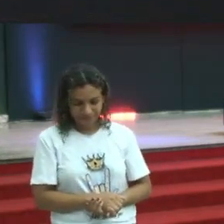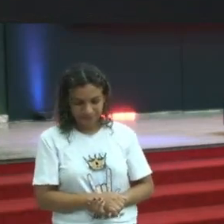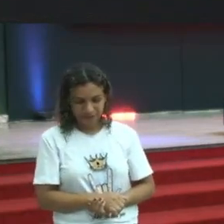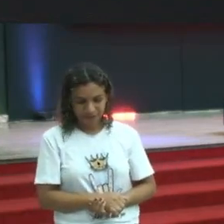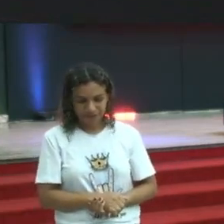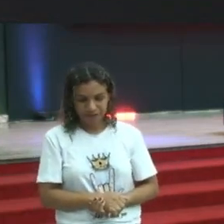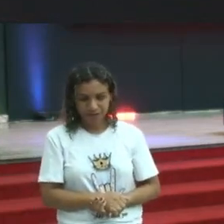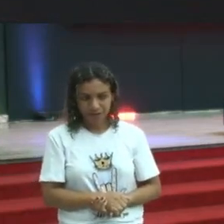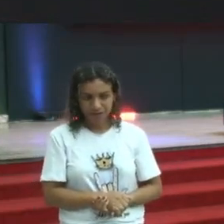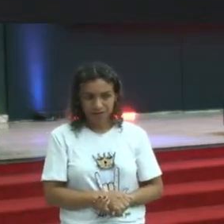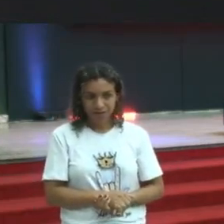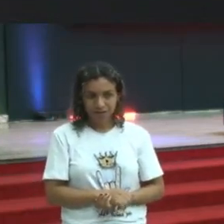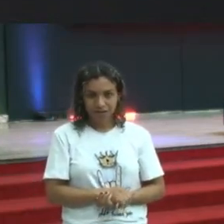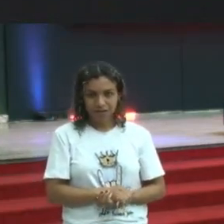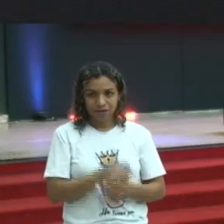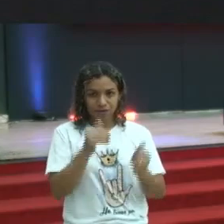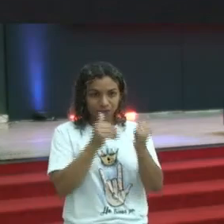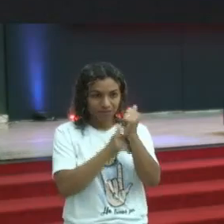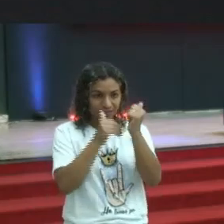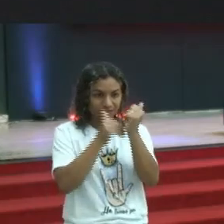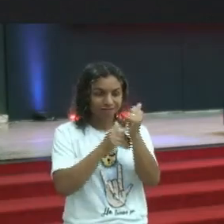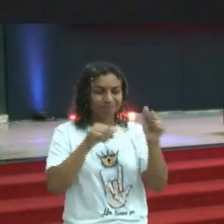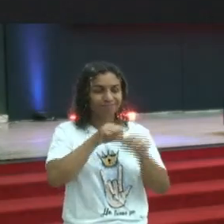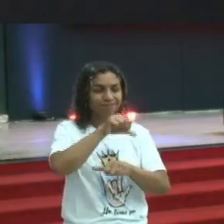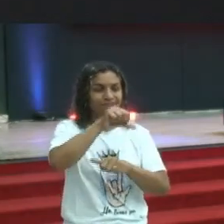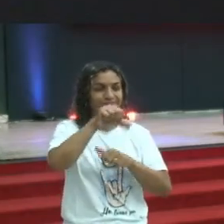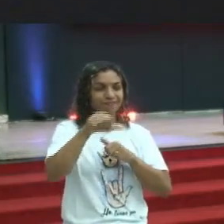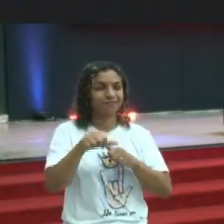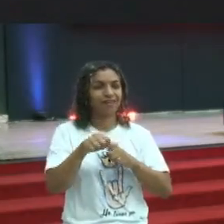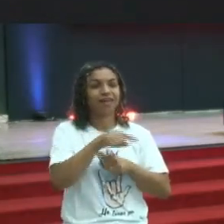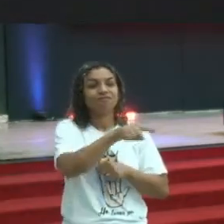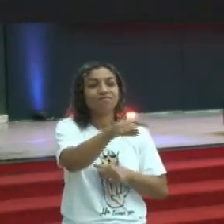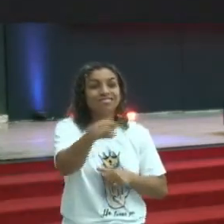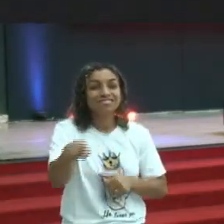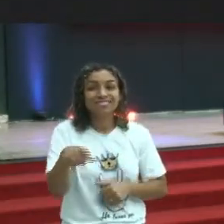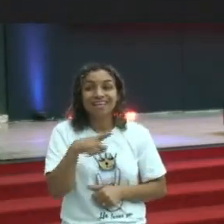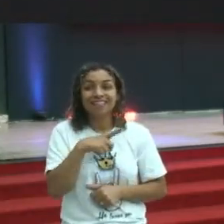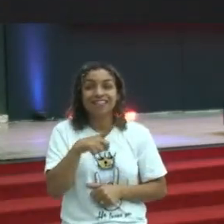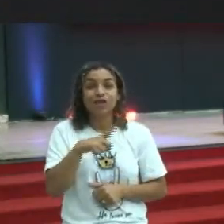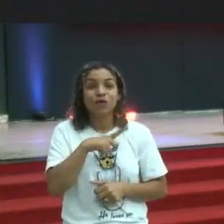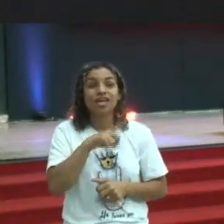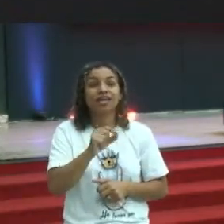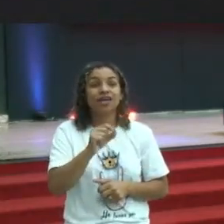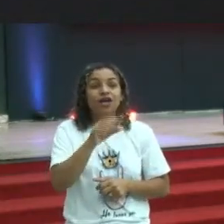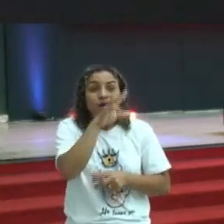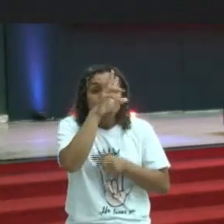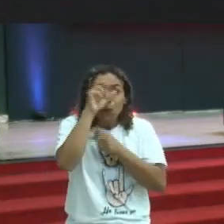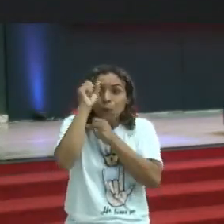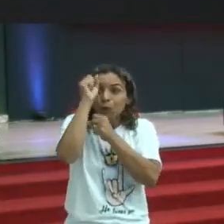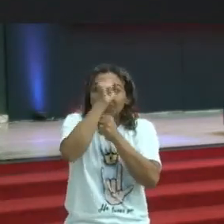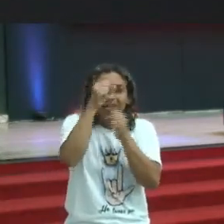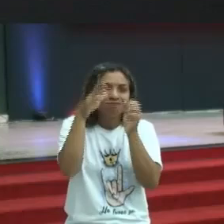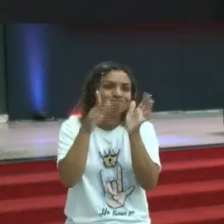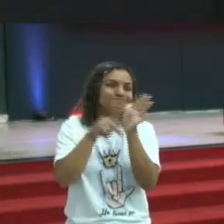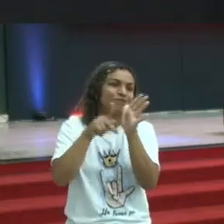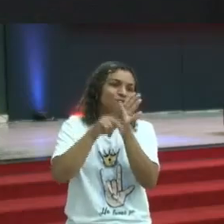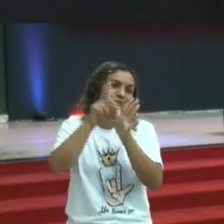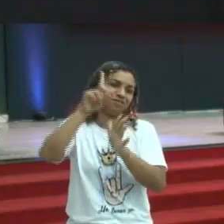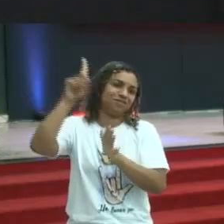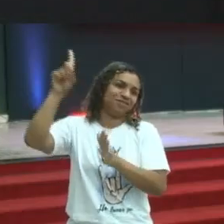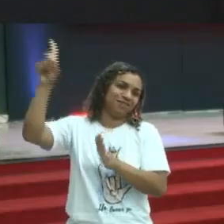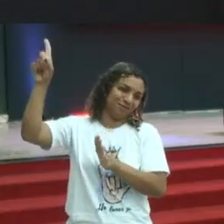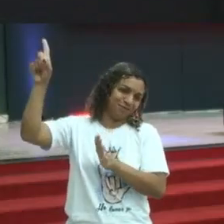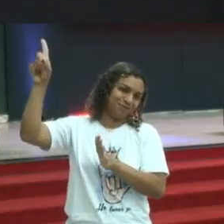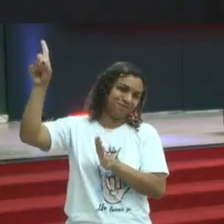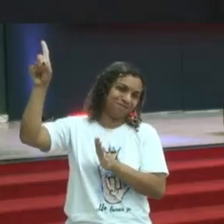A chave para mudar é você ter o poder de Deus